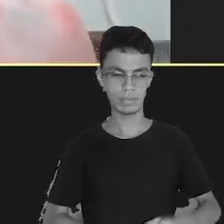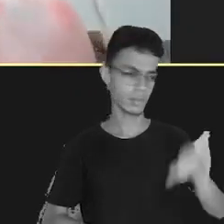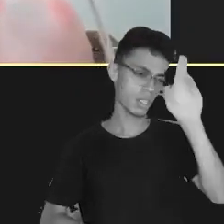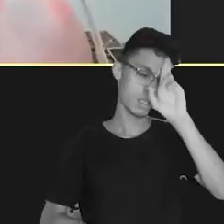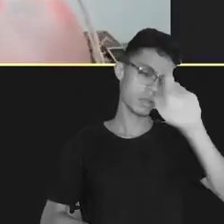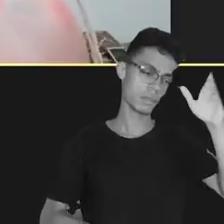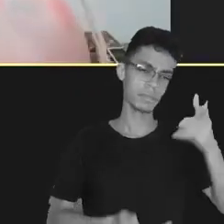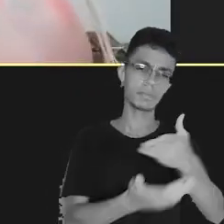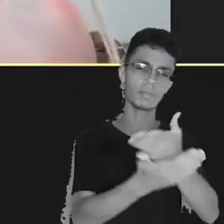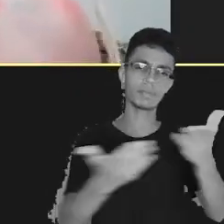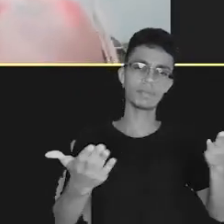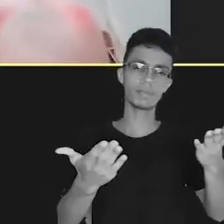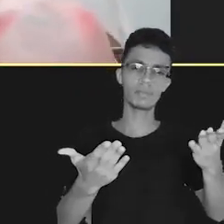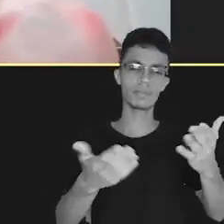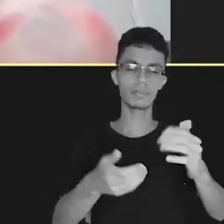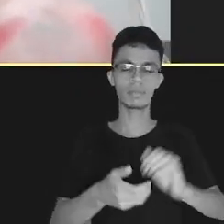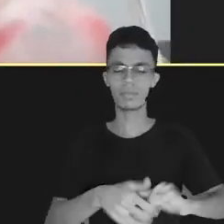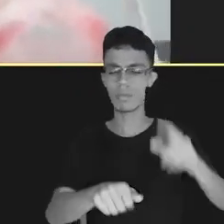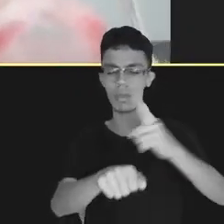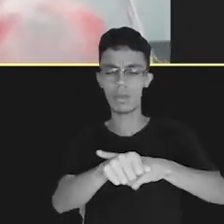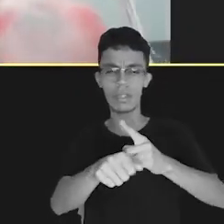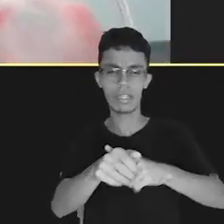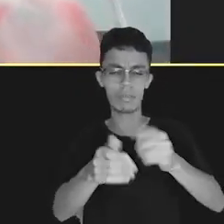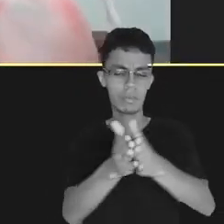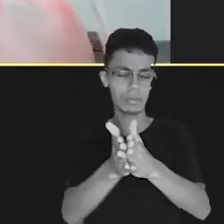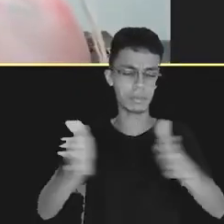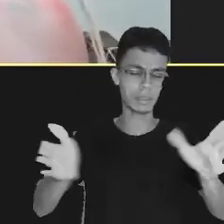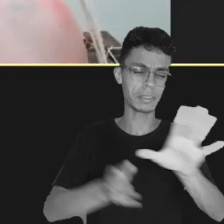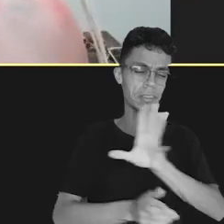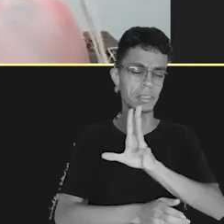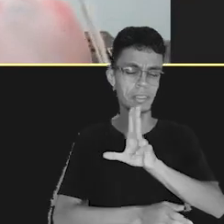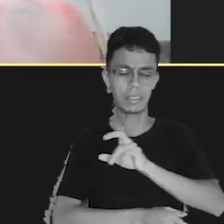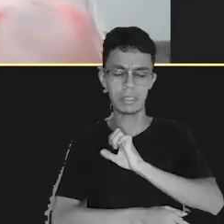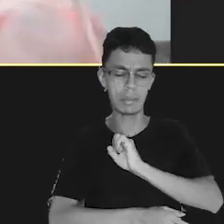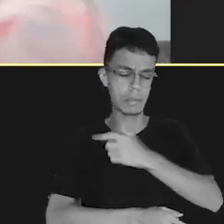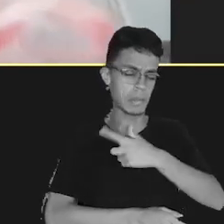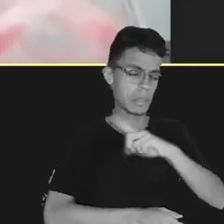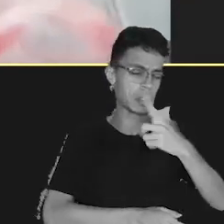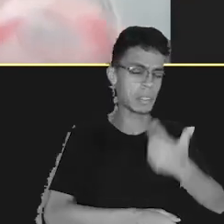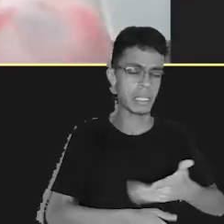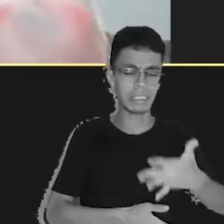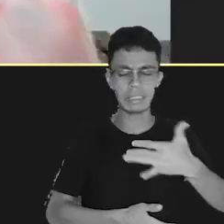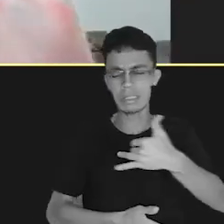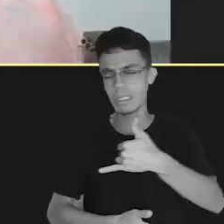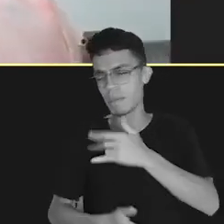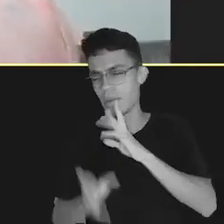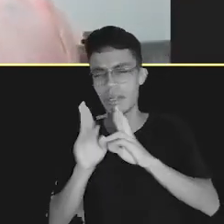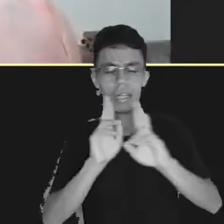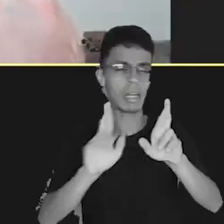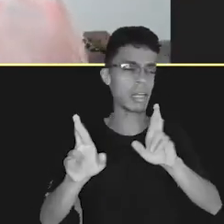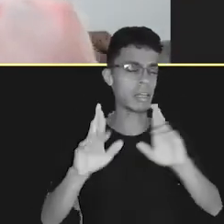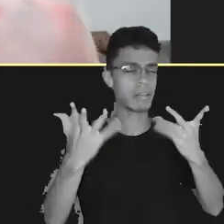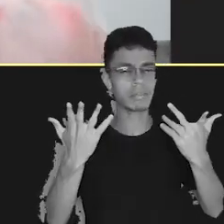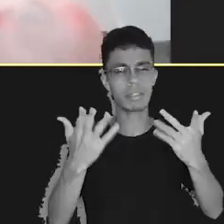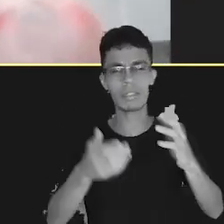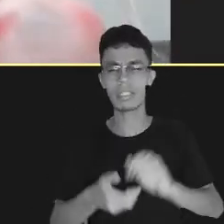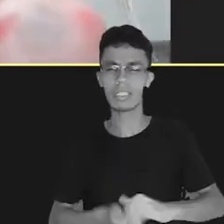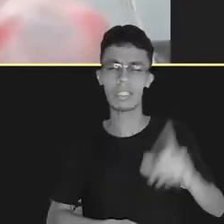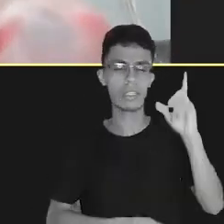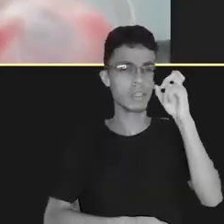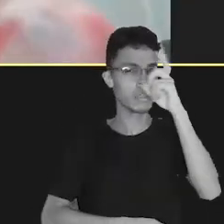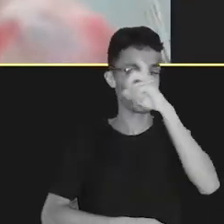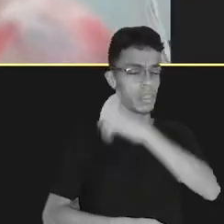Senhores, no nosso tempo de desamor e lamento, é raro ser bom prelado,